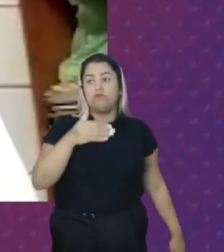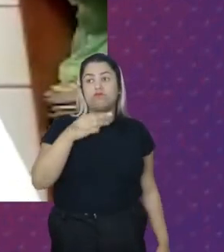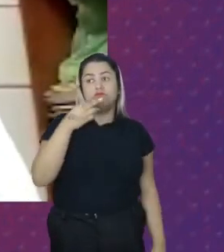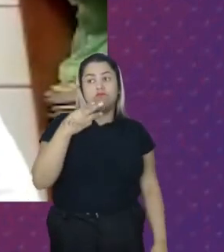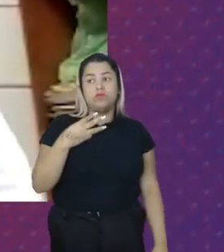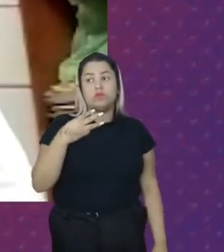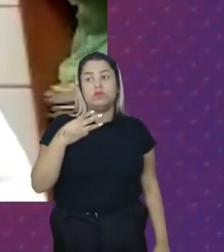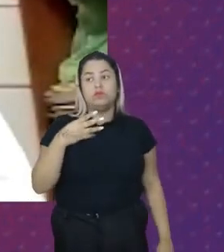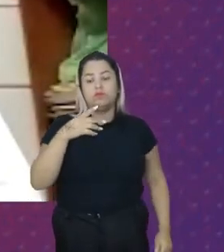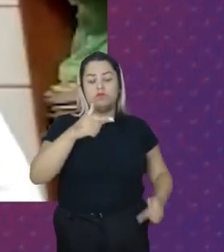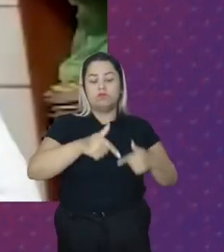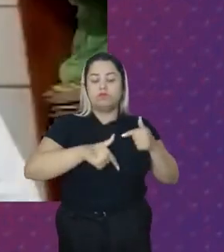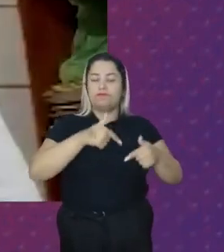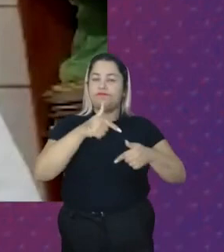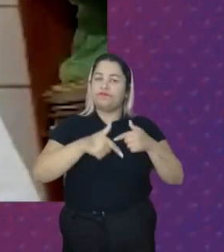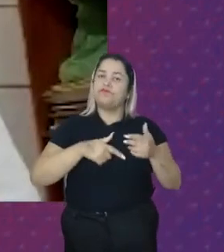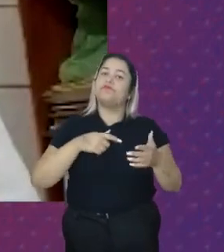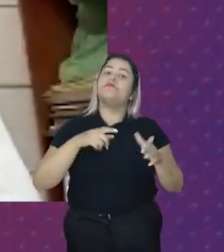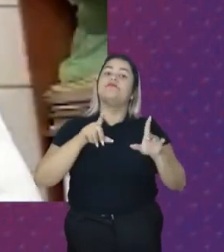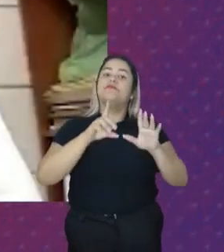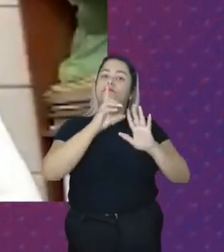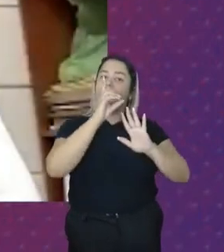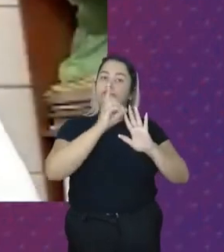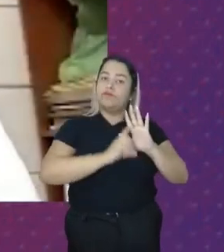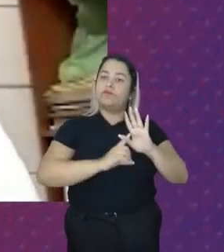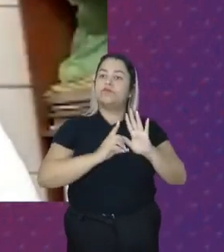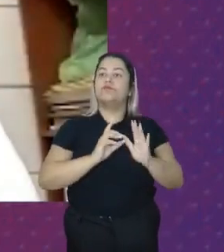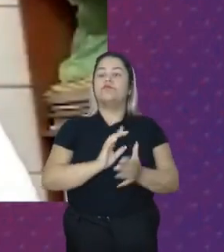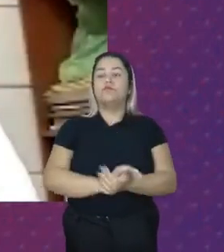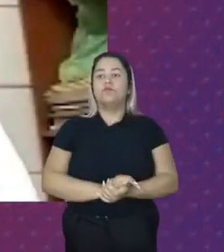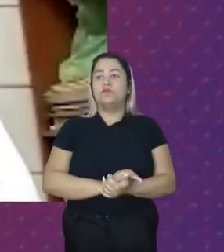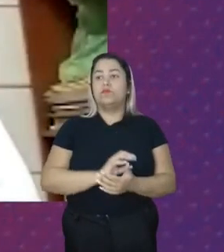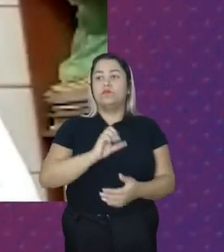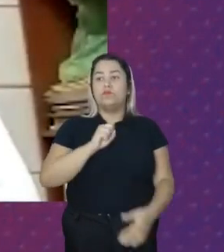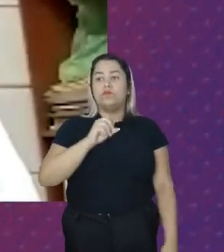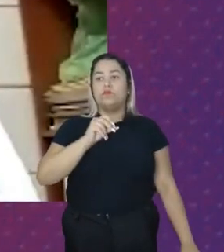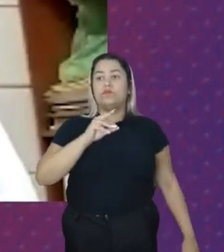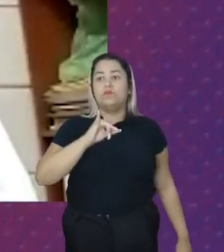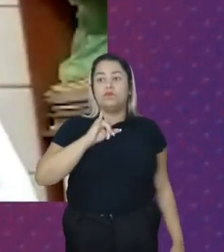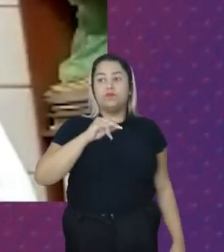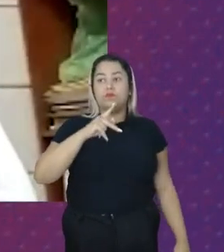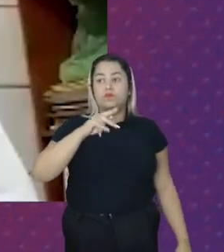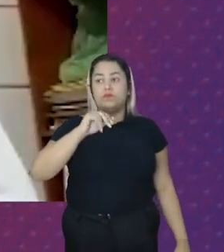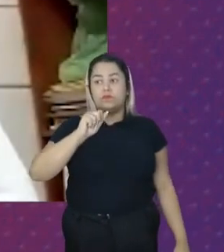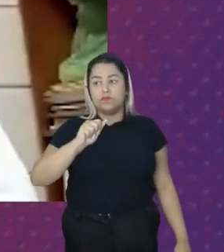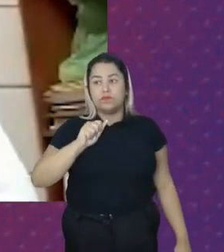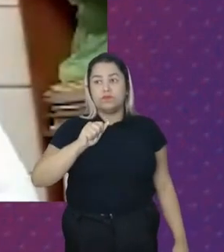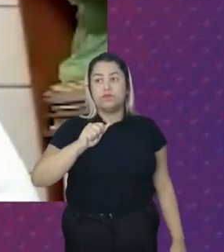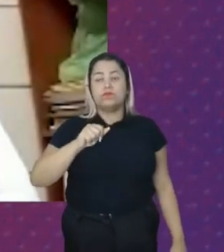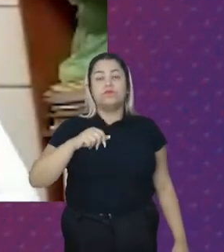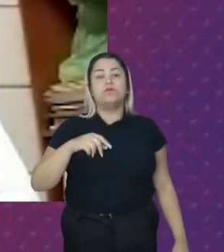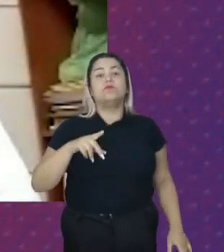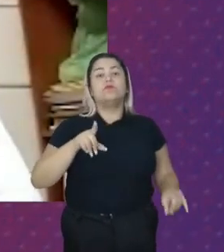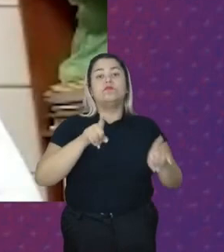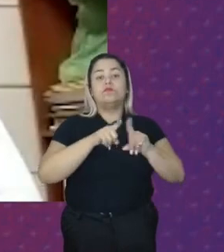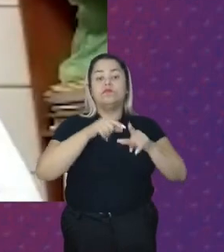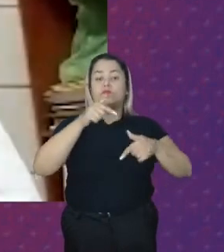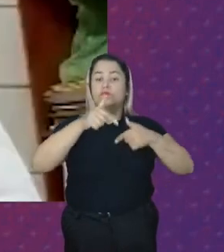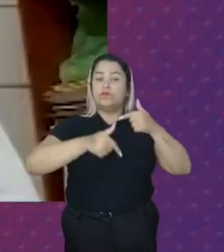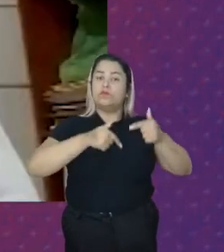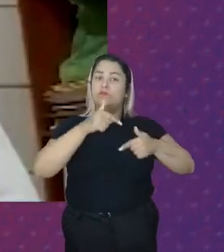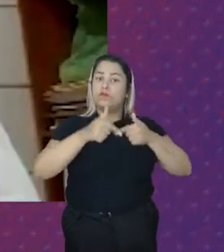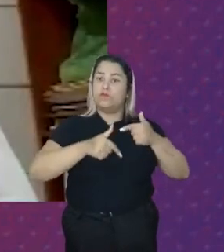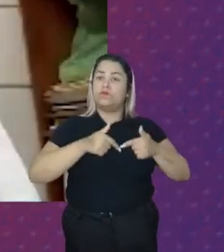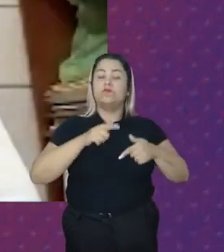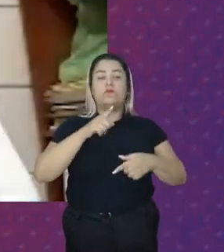Do salário De férias Garantiu Direito aos feriados Porque a gente Sempre Falou Pertencemos A classe Trabalhadora Então